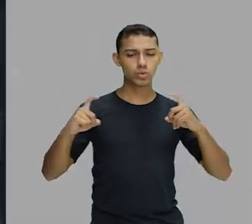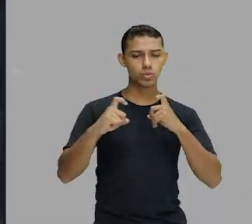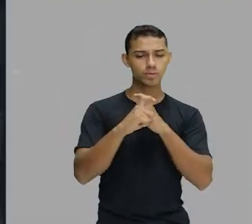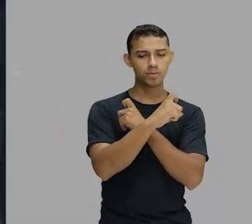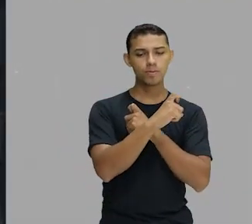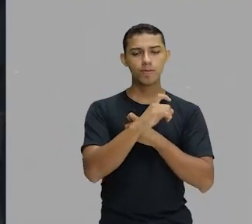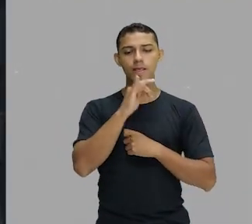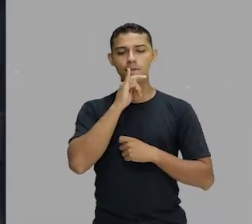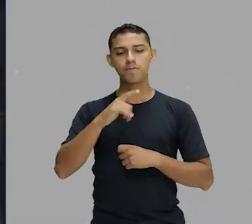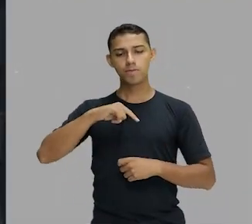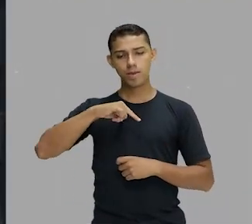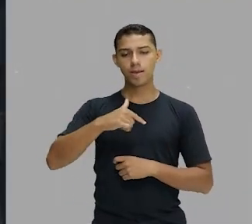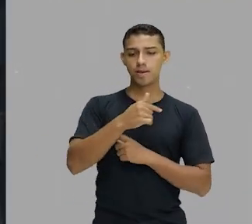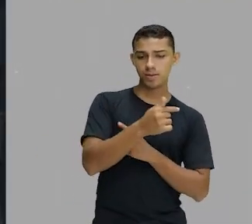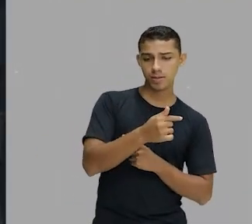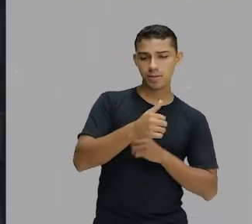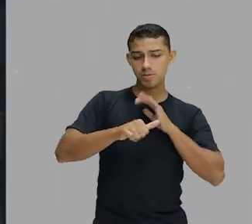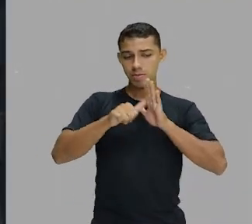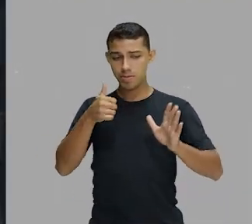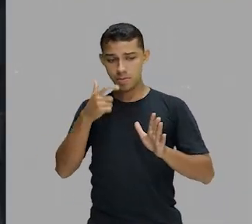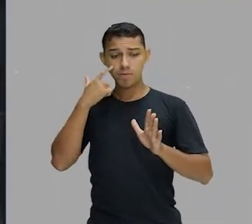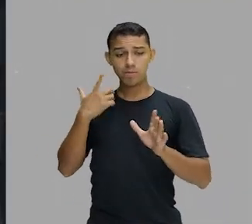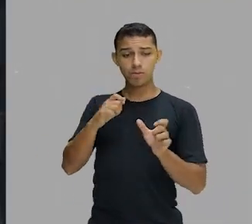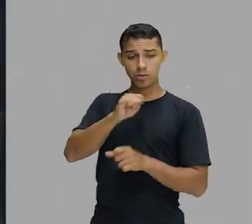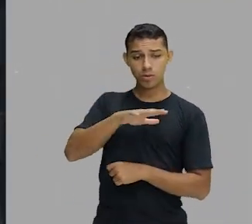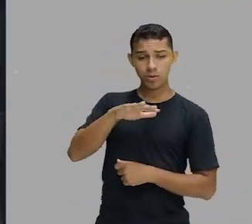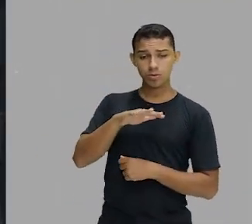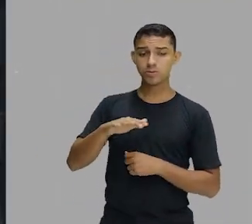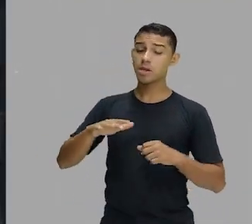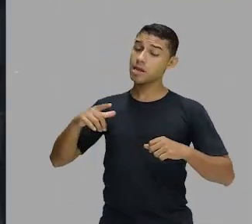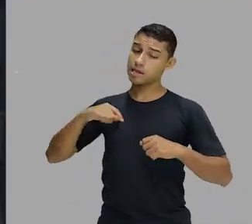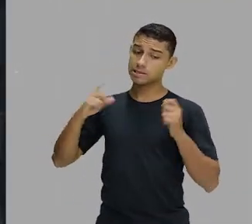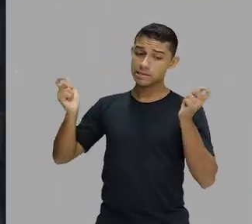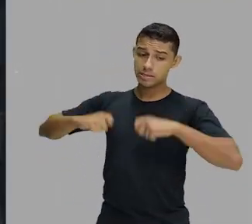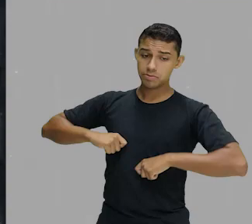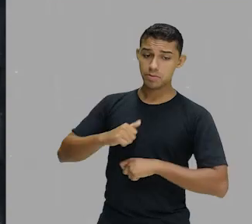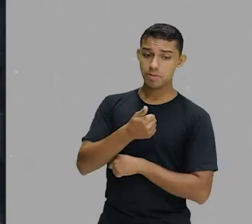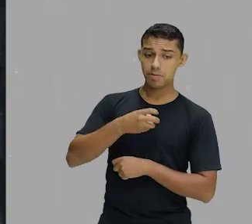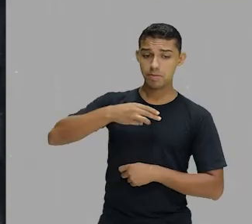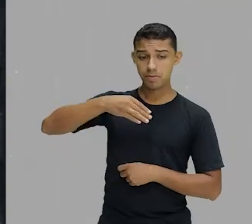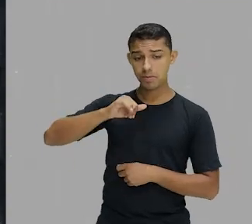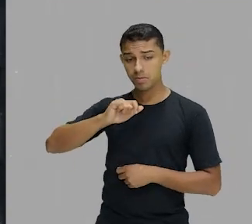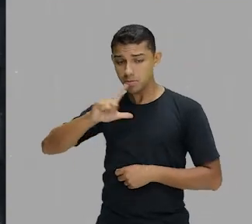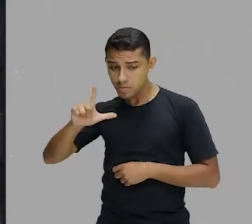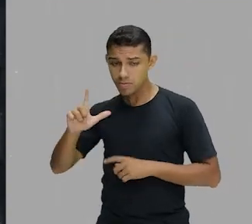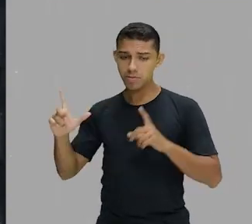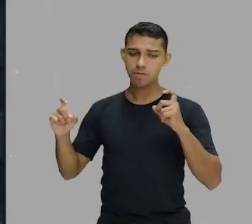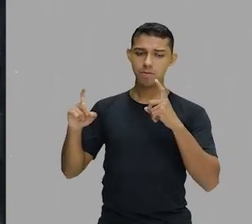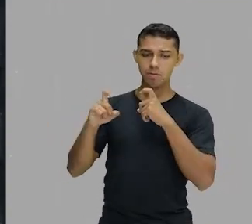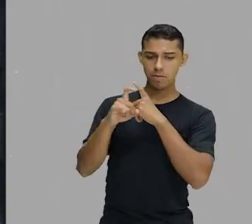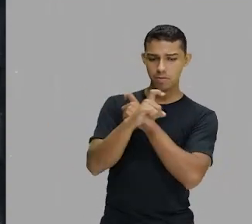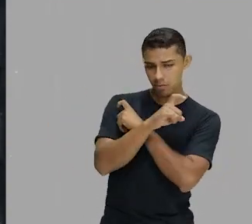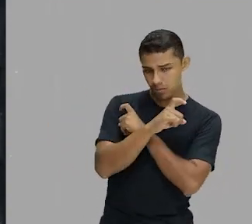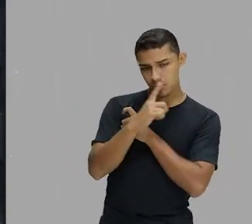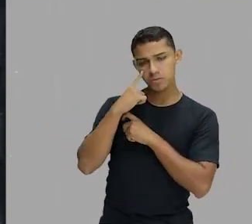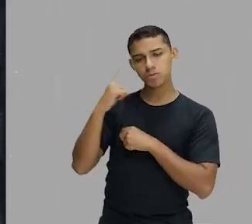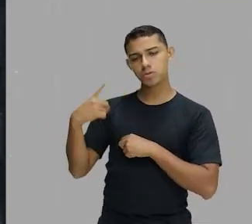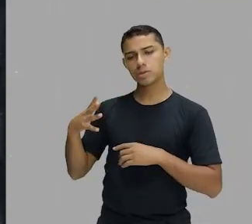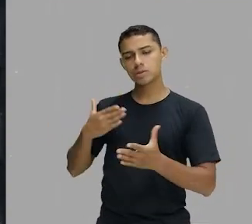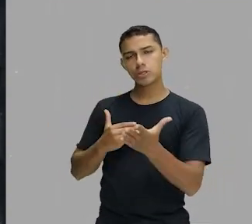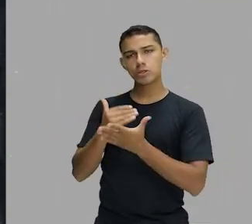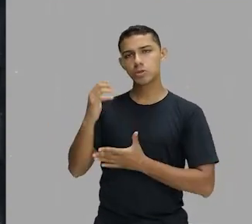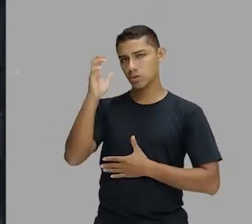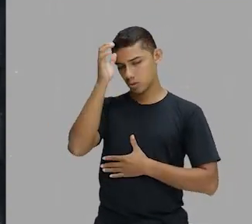bactérias no início dessa cultura. Então, gente, vamos iniciar agora já montando uma tabelinha com as